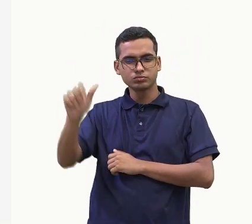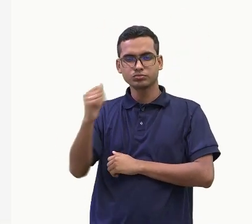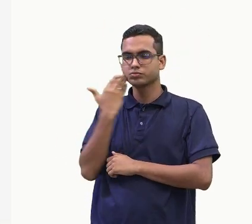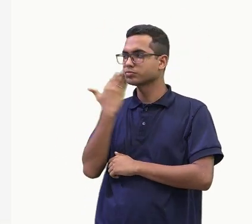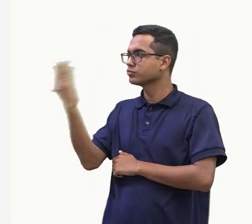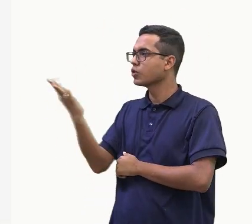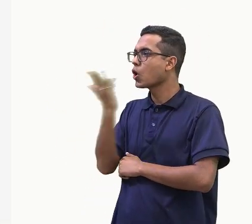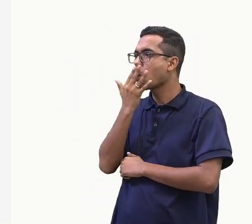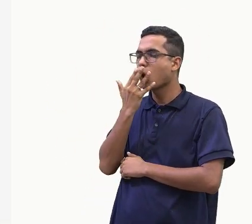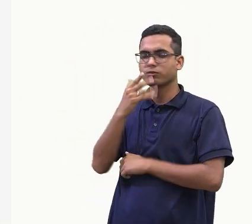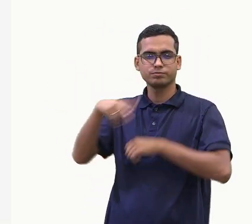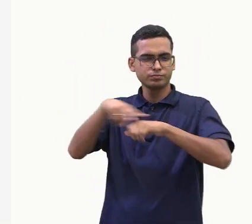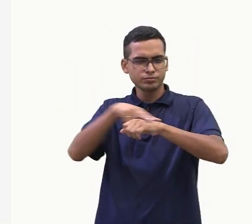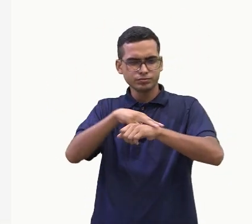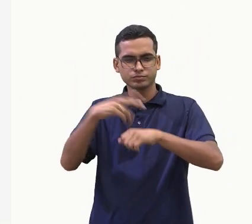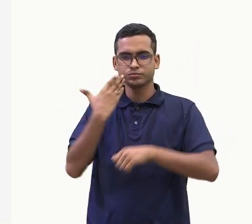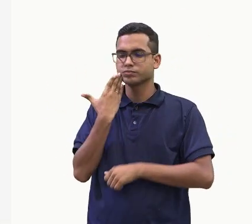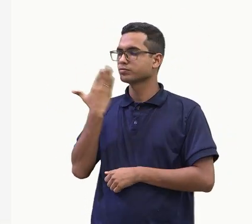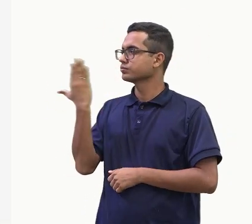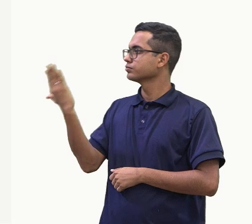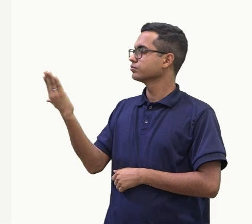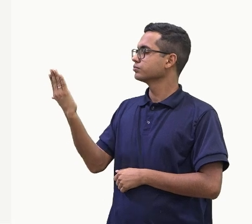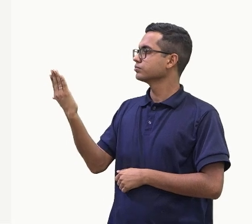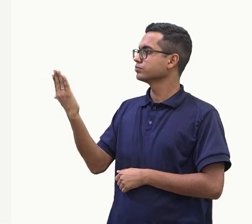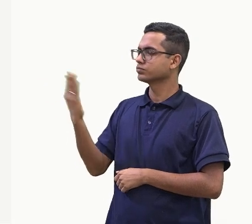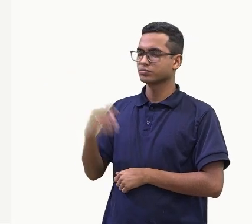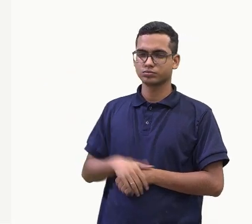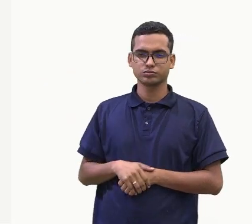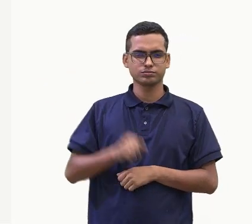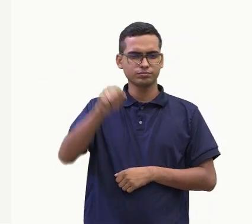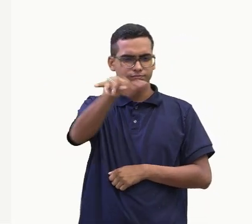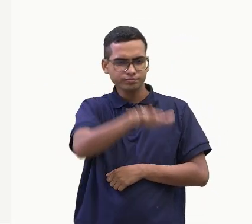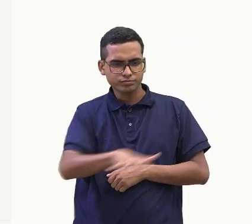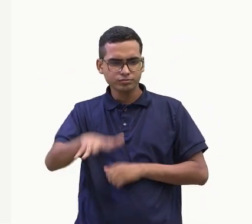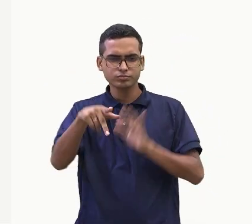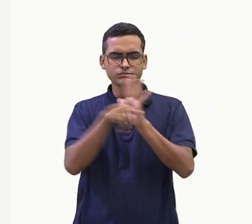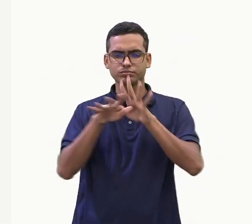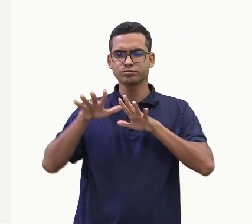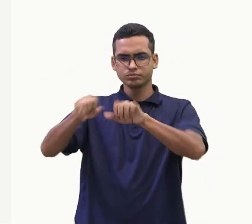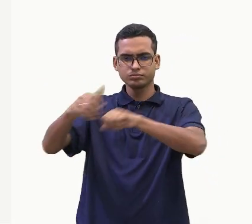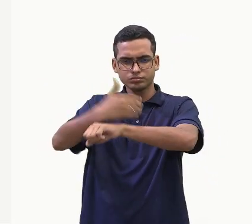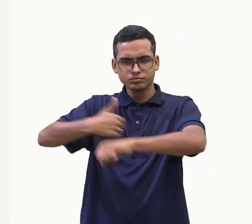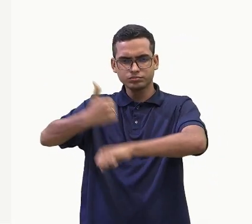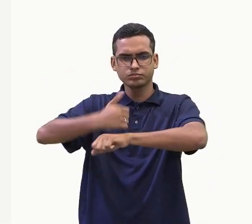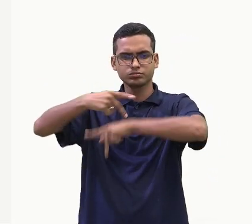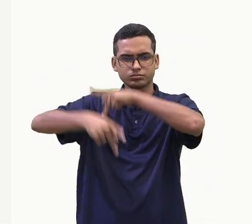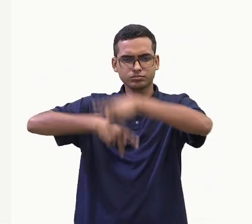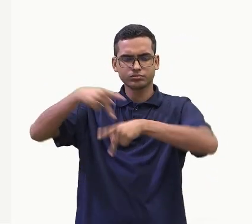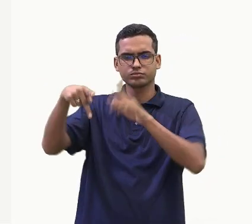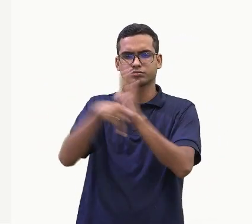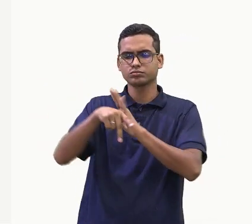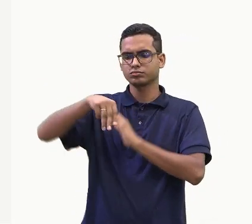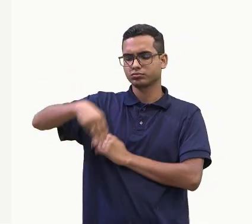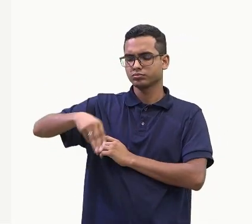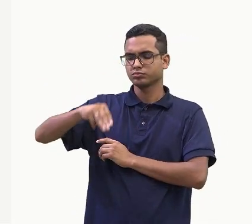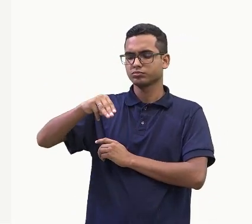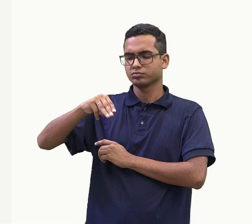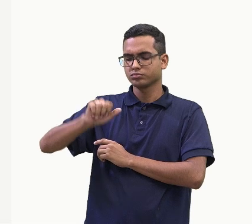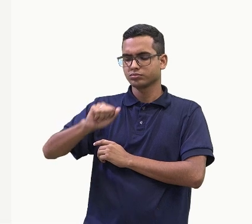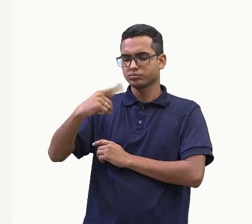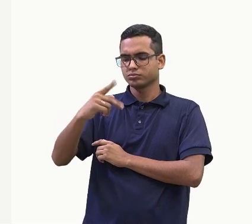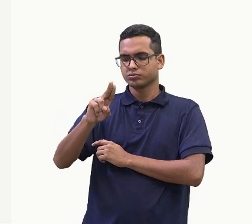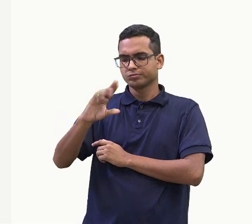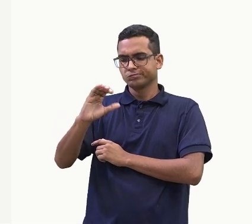em verde, que vocês observam, é o território ocupado pelo Mapuche antes da chegada